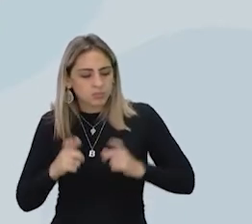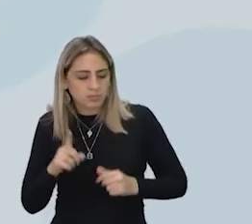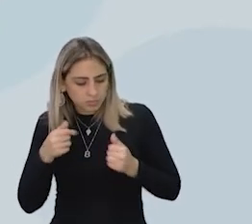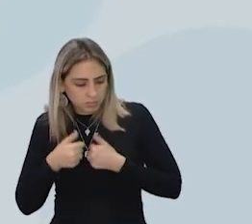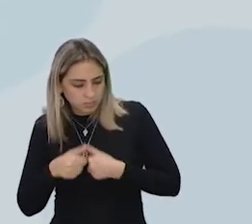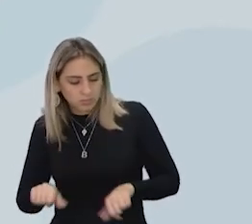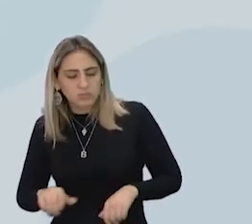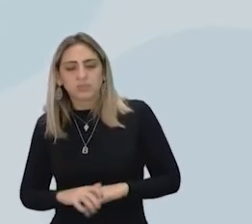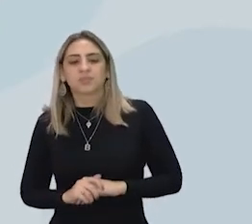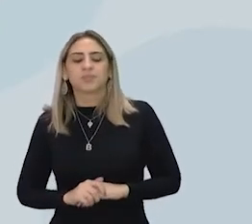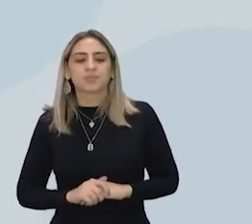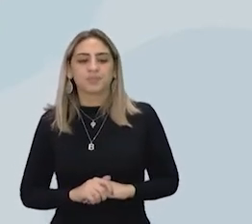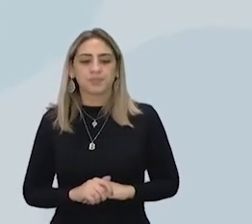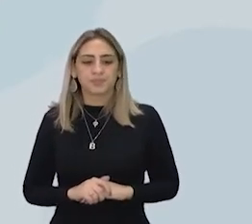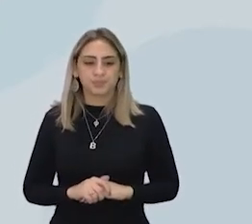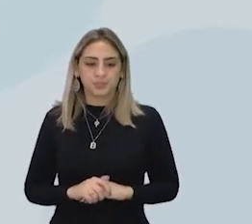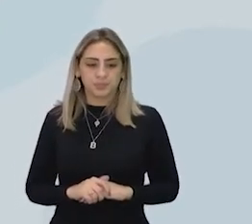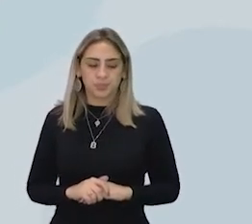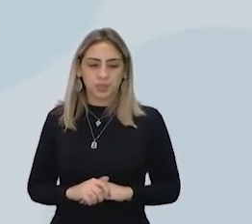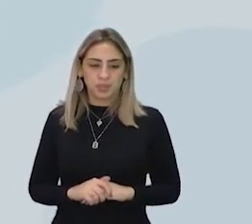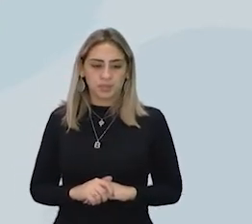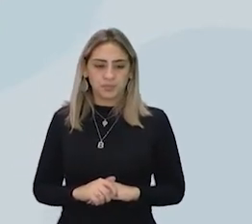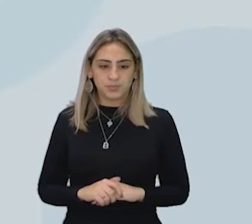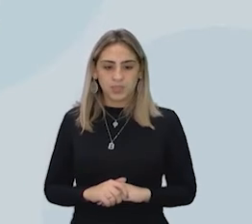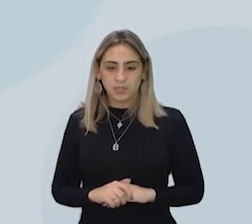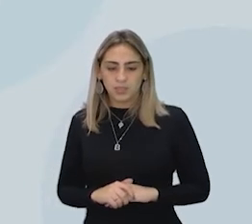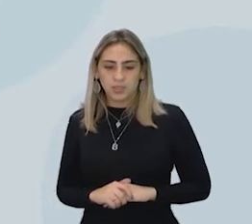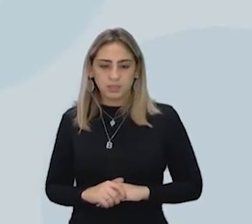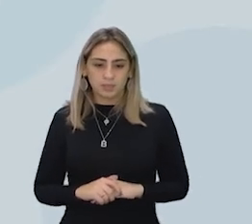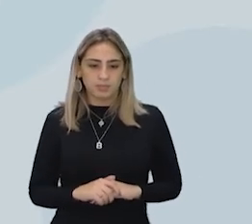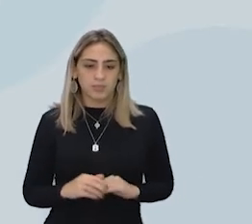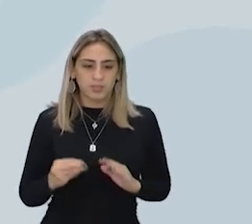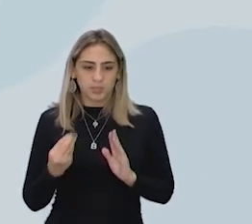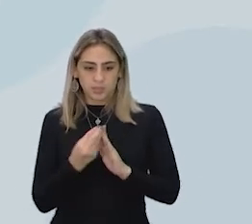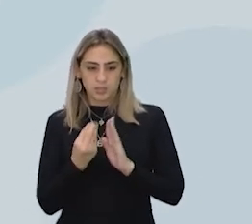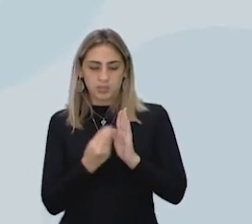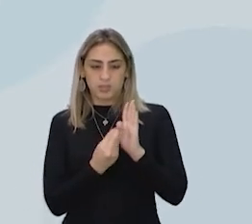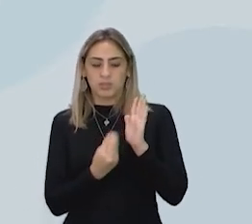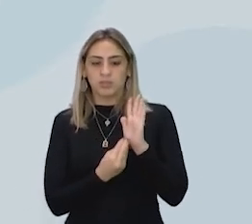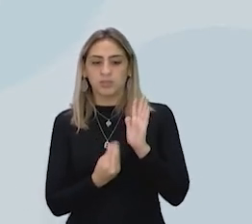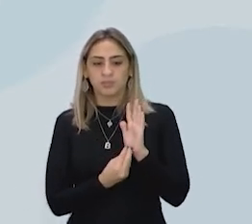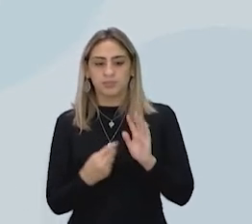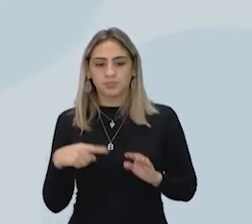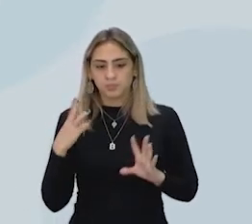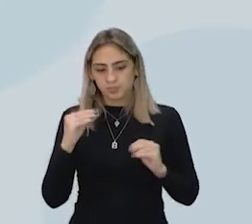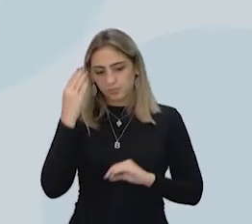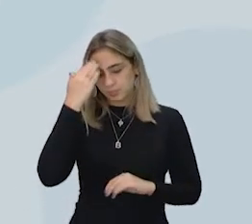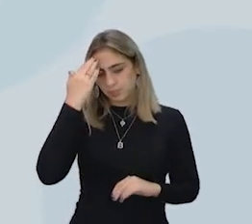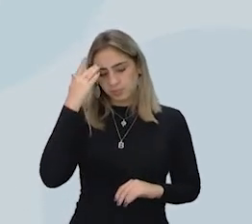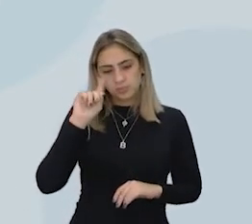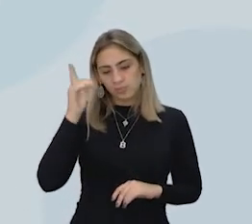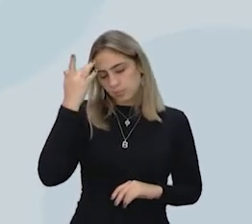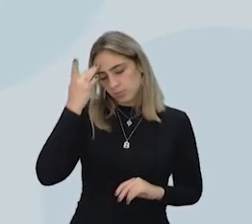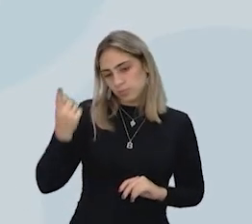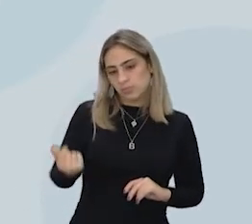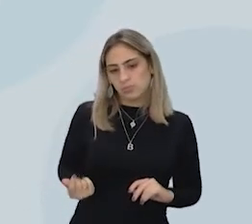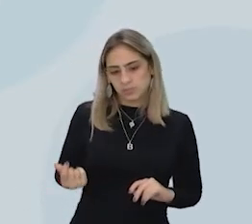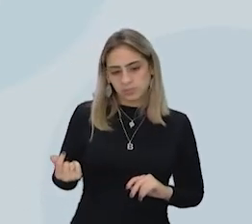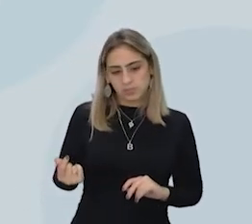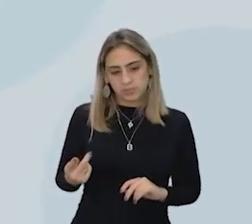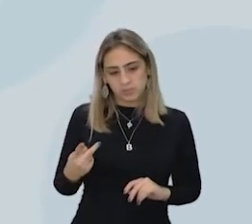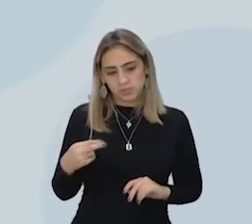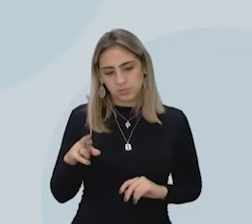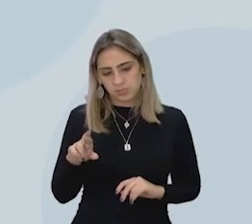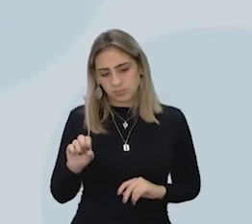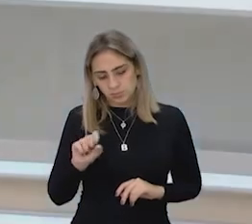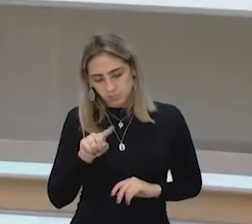está, ele sabe quanto que é este alfa, tá bom? Então, tudo aqui a gente sabe o valor, a gente só não sabe o valor da